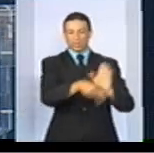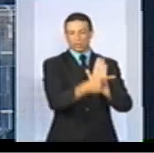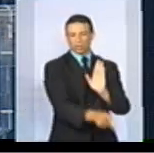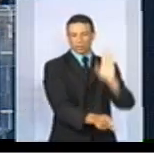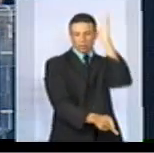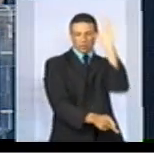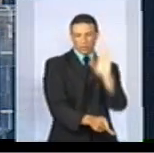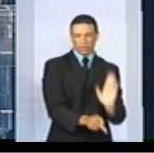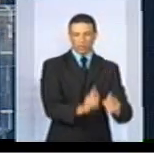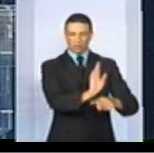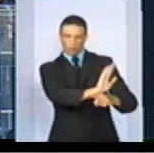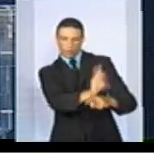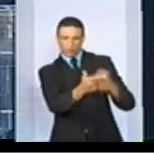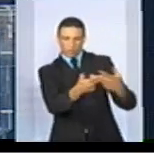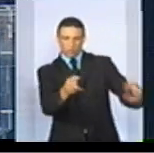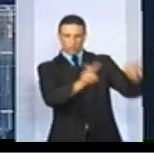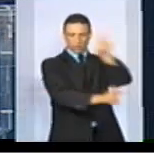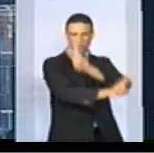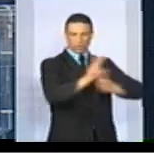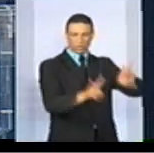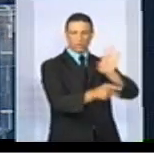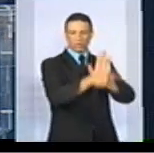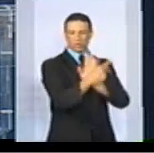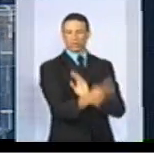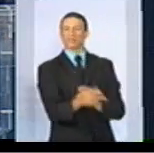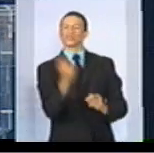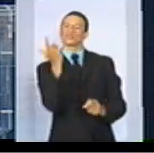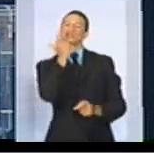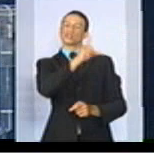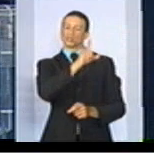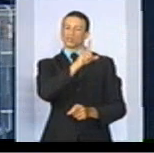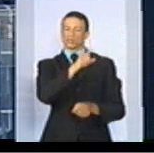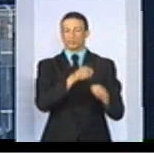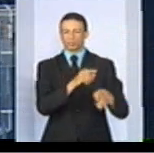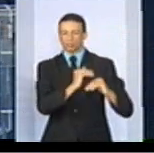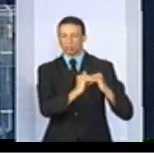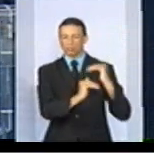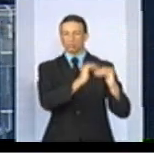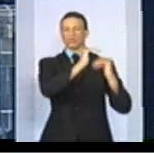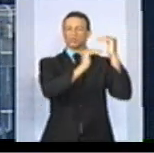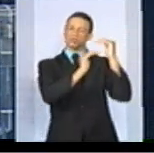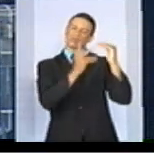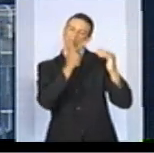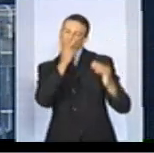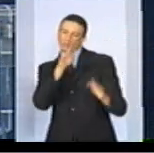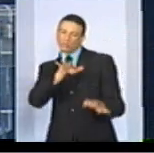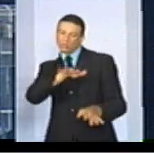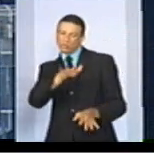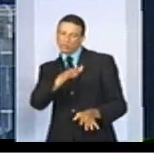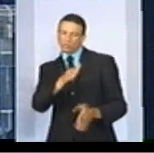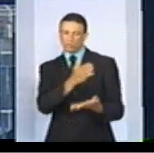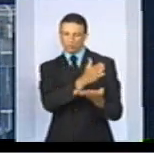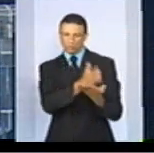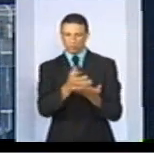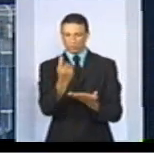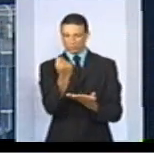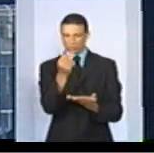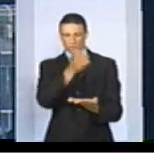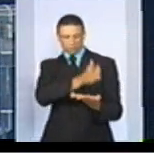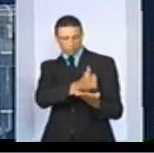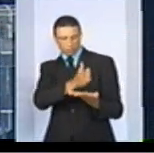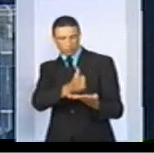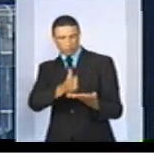brasileiro, que hoje já existe um considerável financiamento dessas obras,